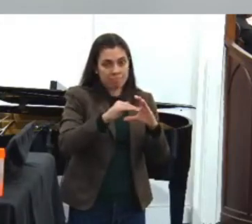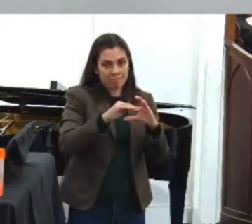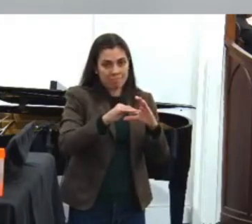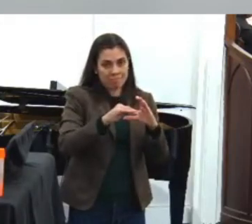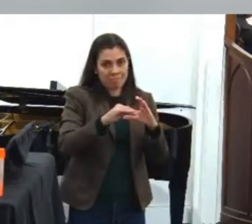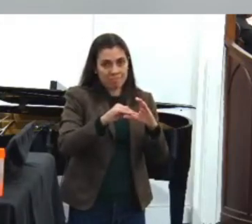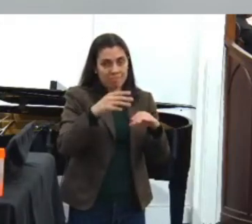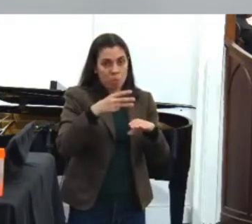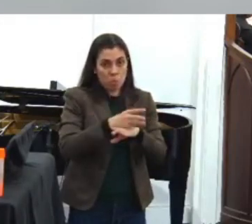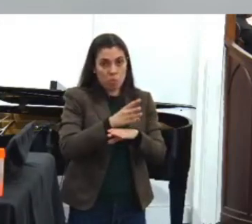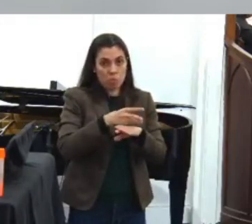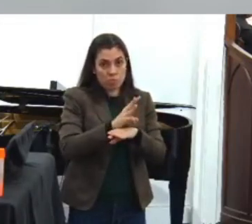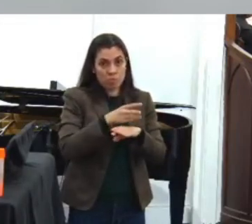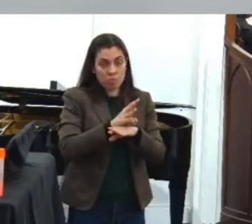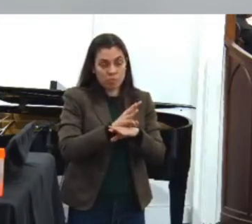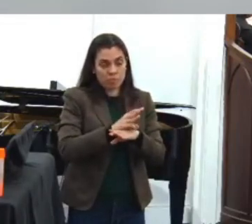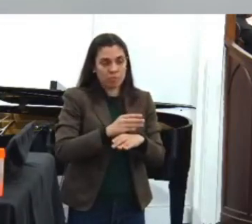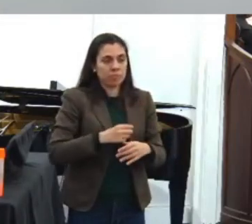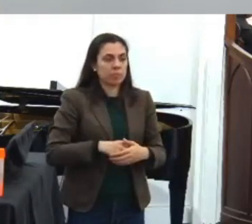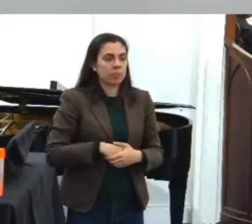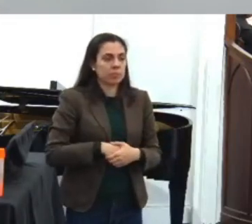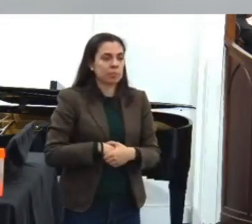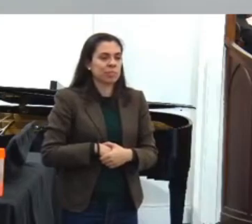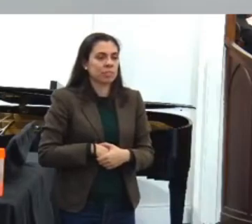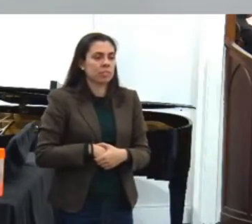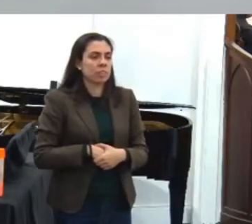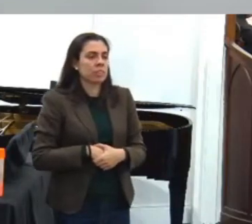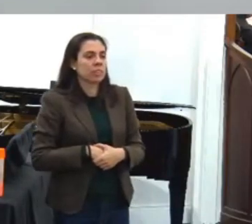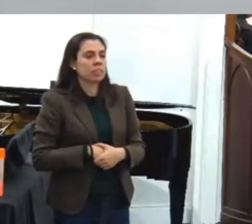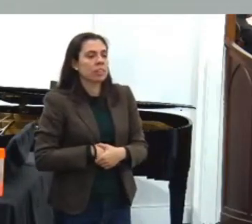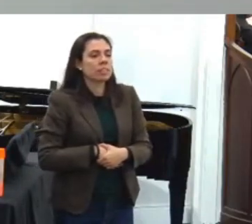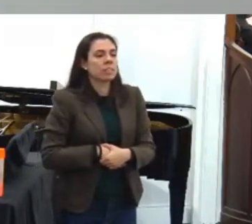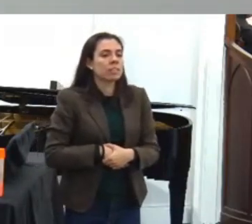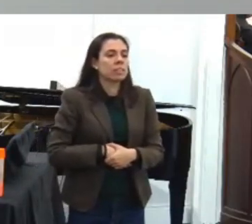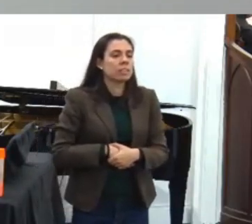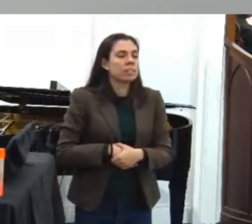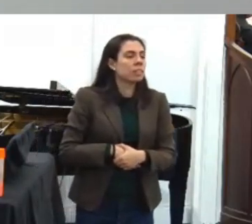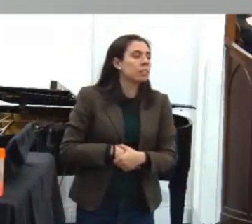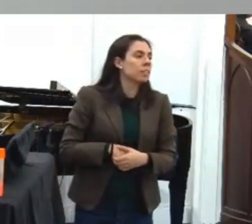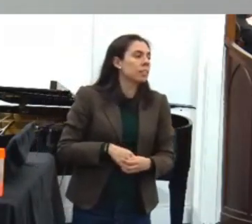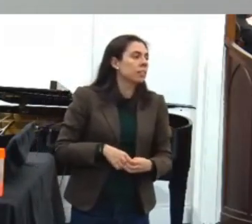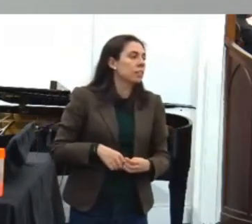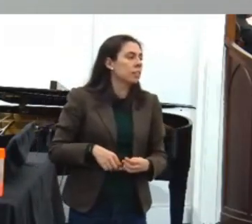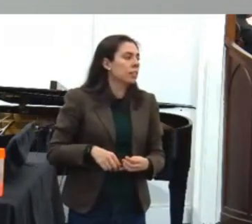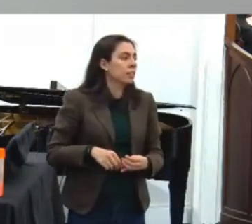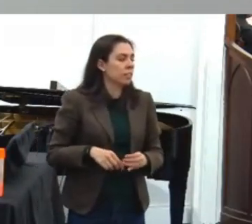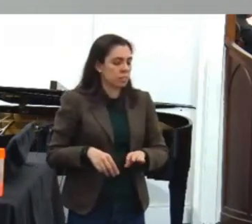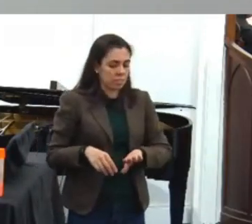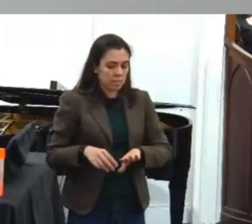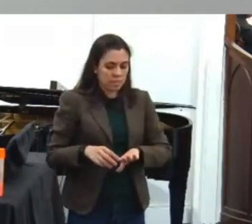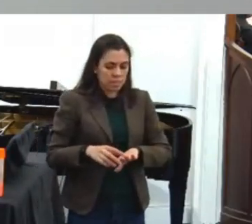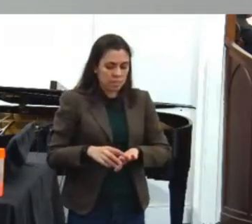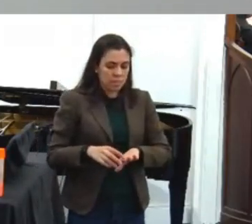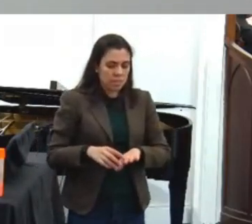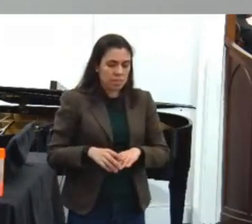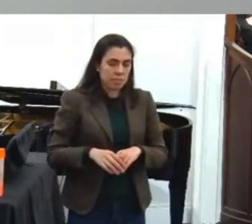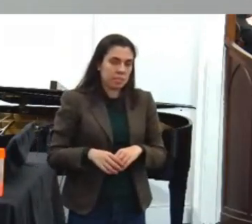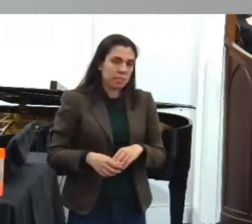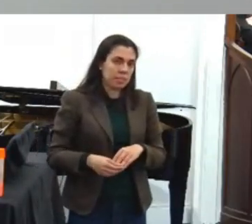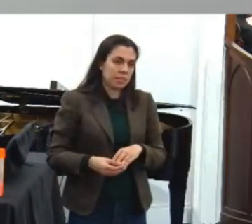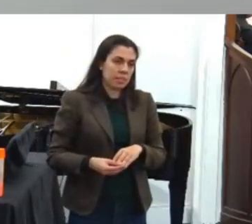e-mails, mas a coisa mais prática hoje é quando você manda uma mensagem de WhatsApp para alguma pessoa. Mas receber